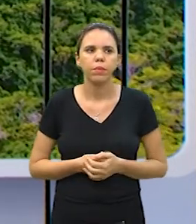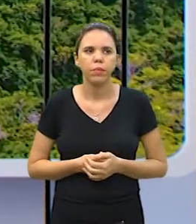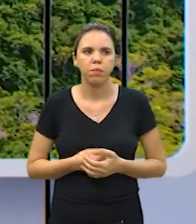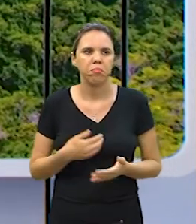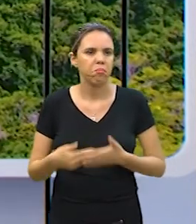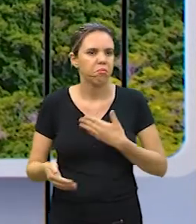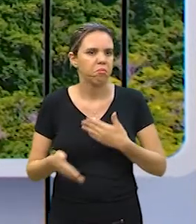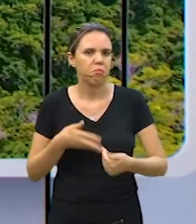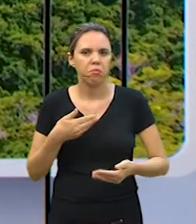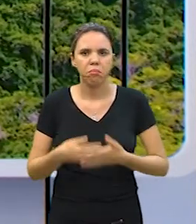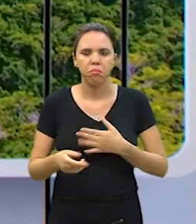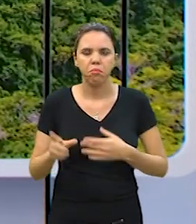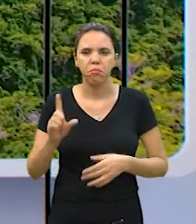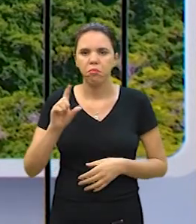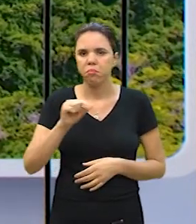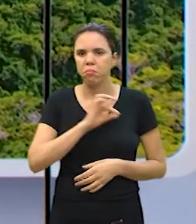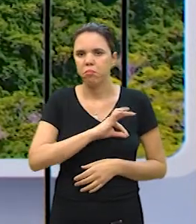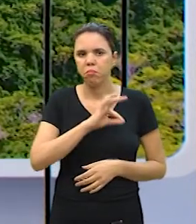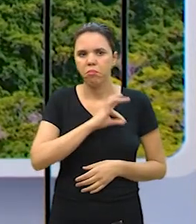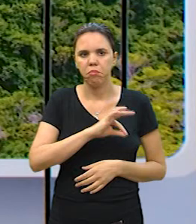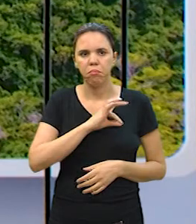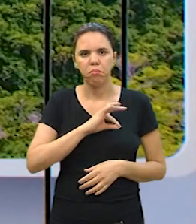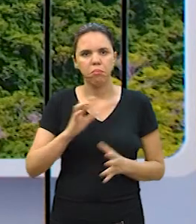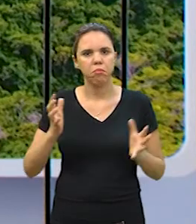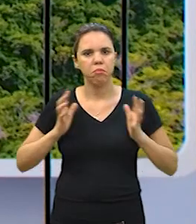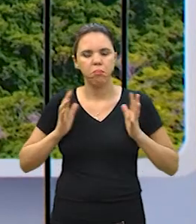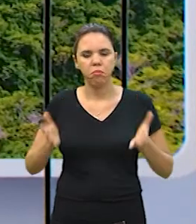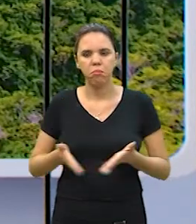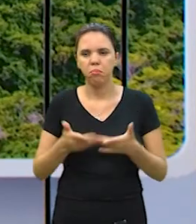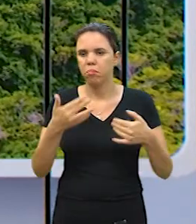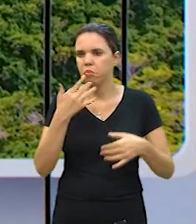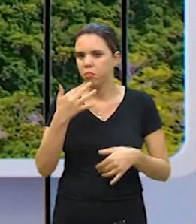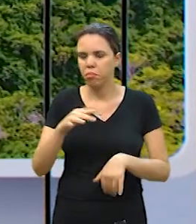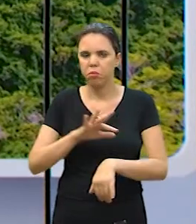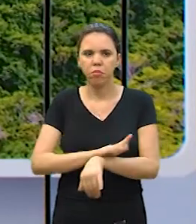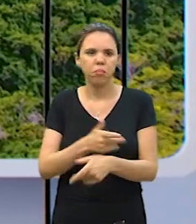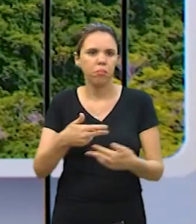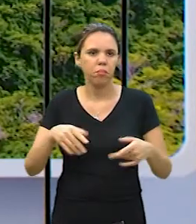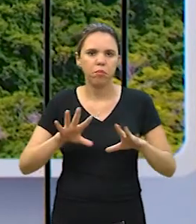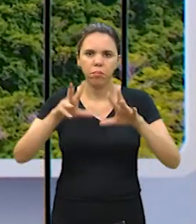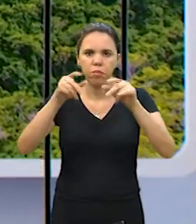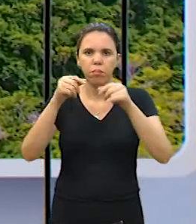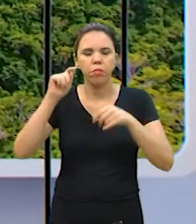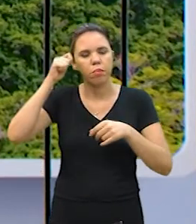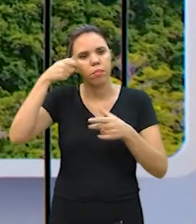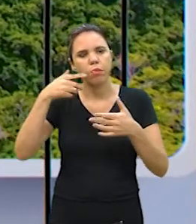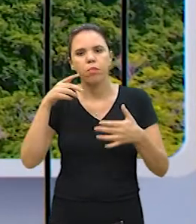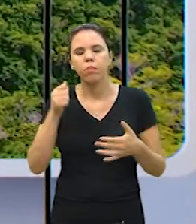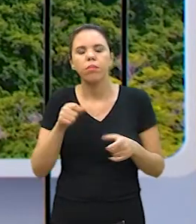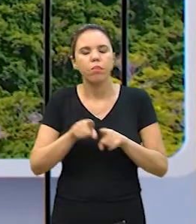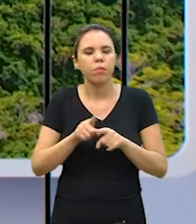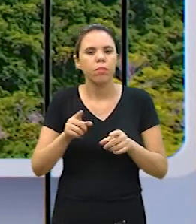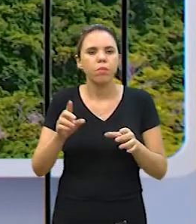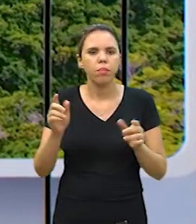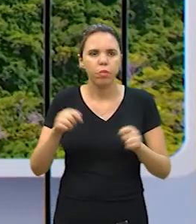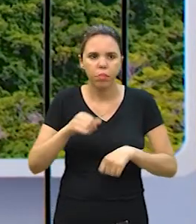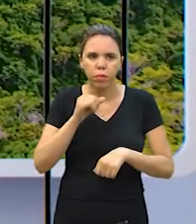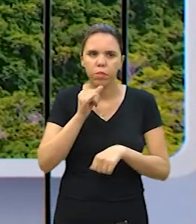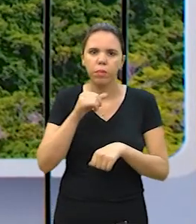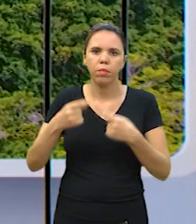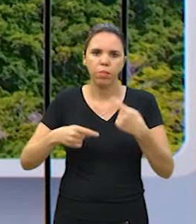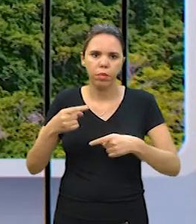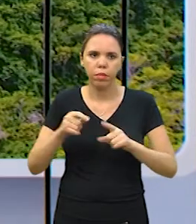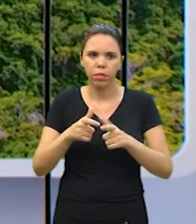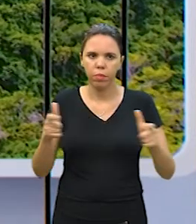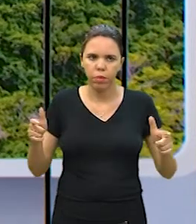né, independentemente de renda, de classe social, de etnia, de cor, enfim, mas que também sirva também como